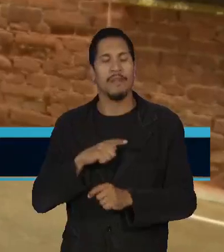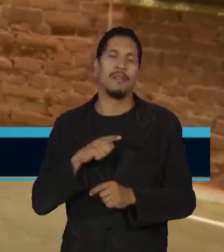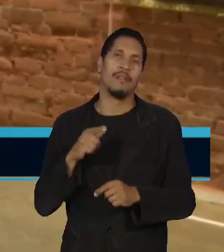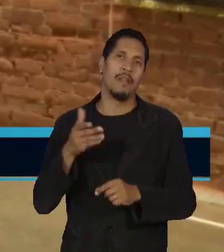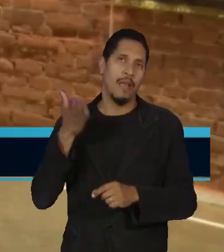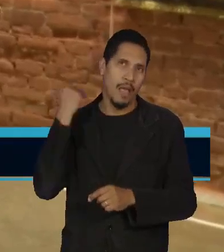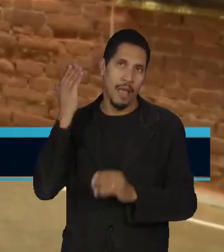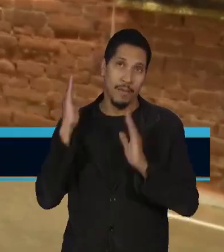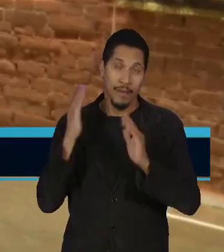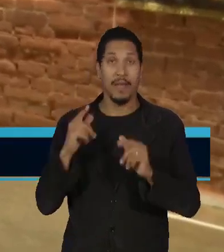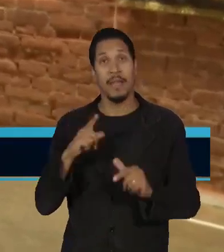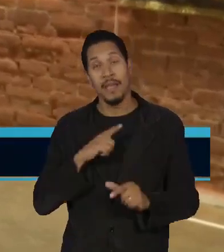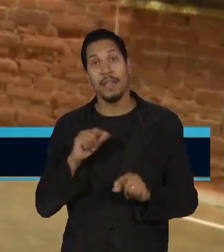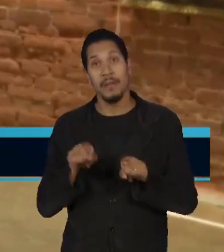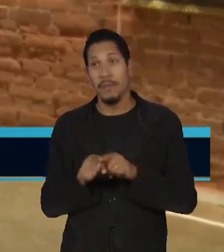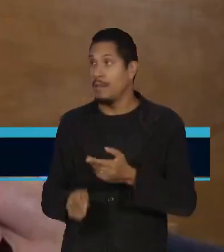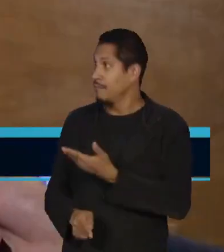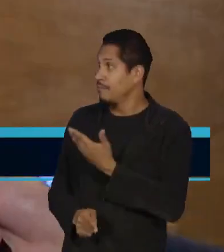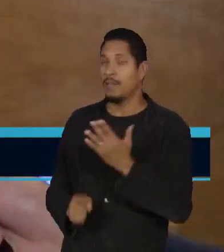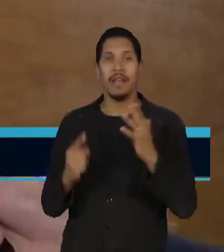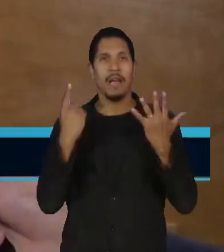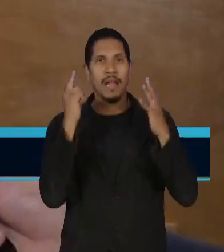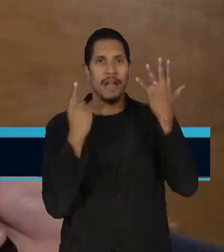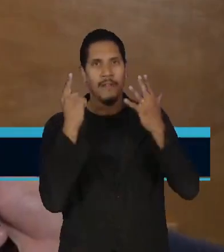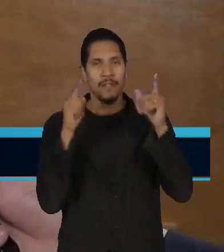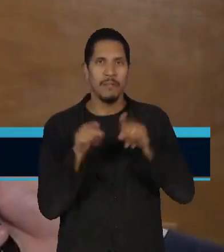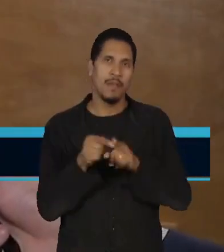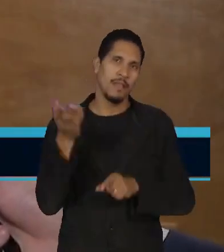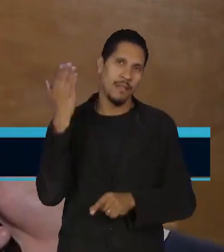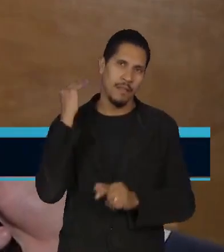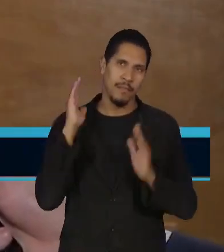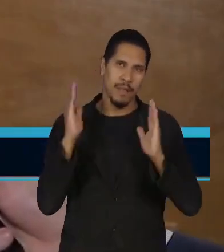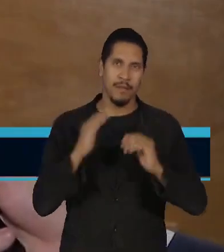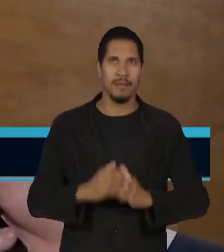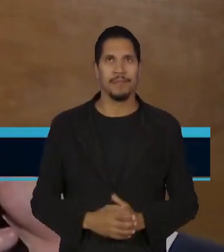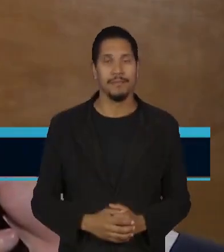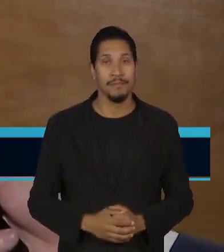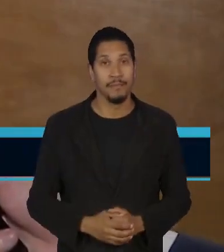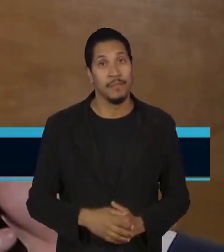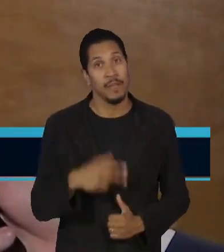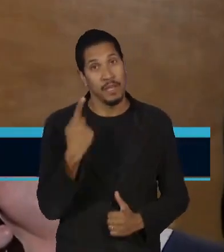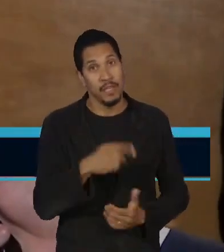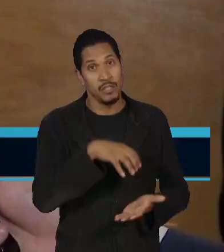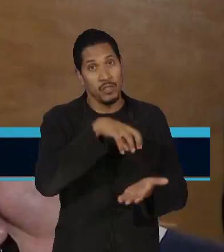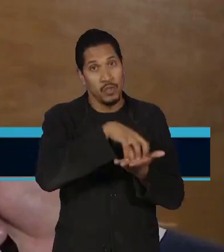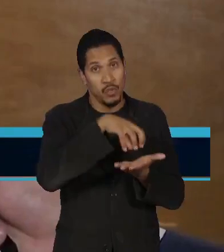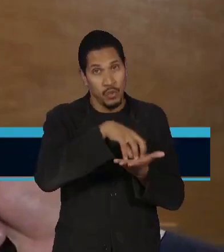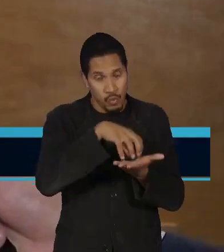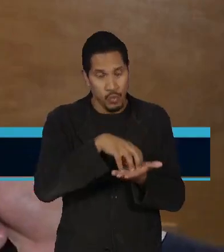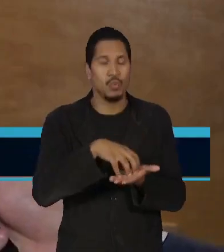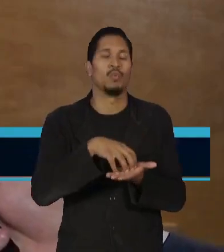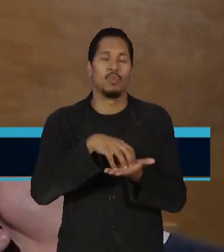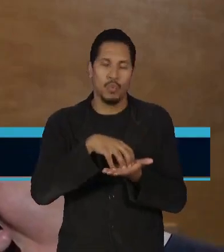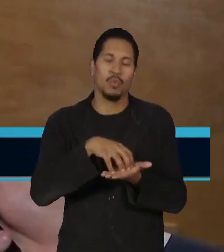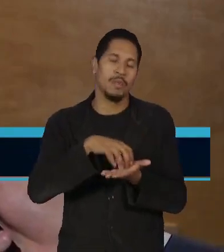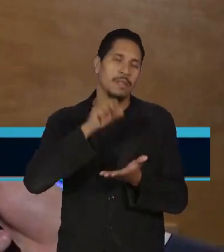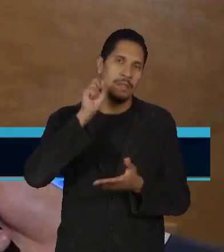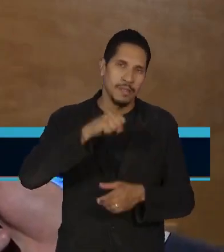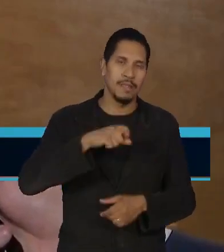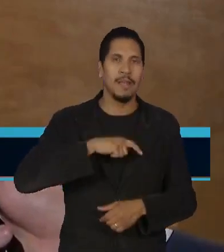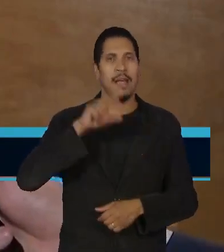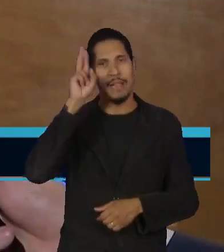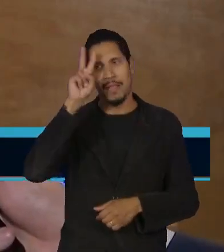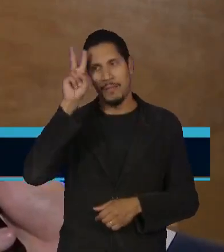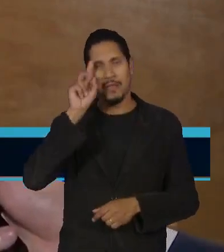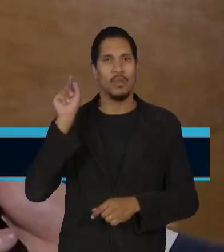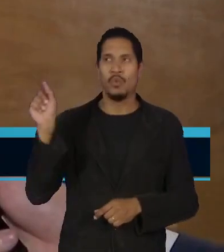alegoria da escola de samba Vai Vai. O Instituto, ele é um processo orgânico nascido da lembrança que a